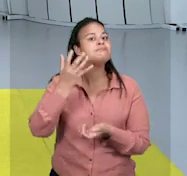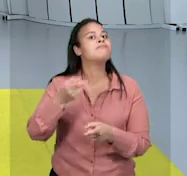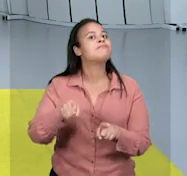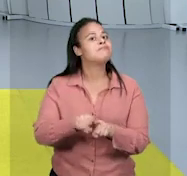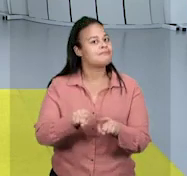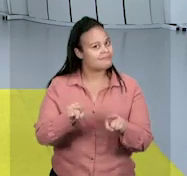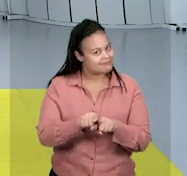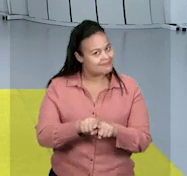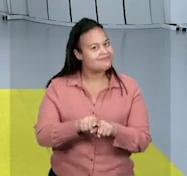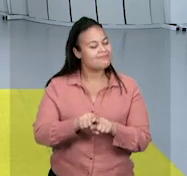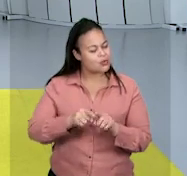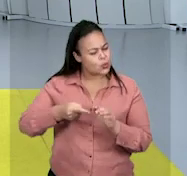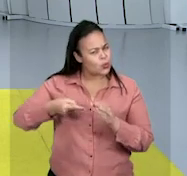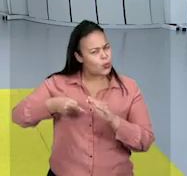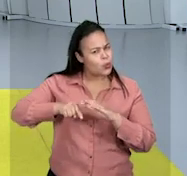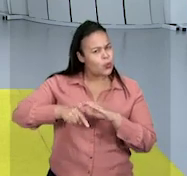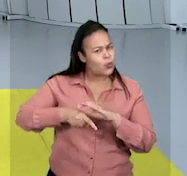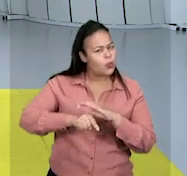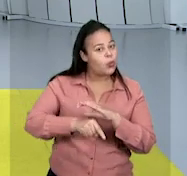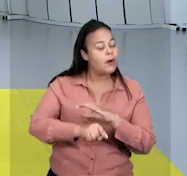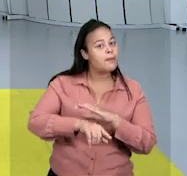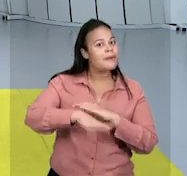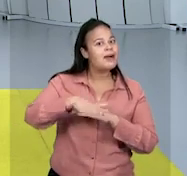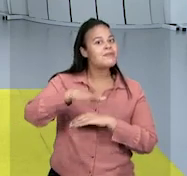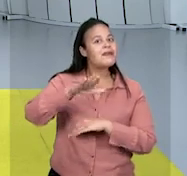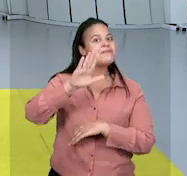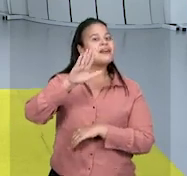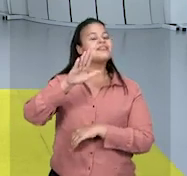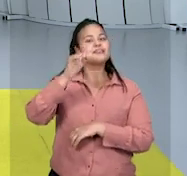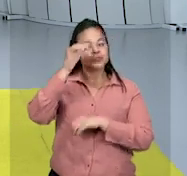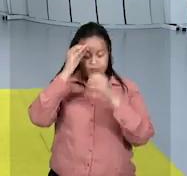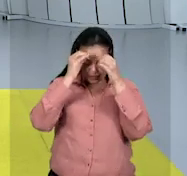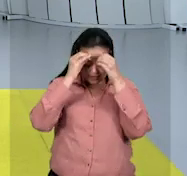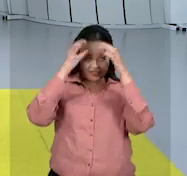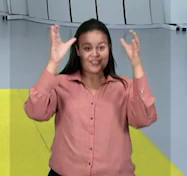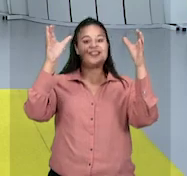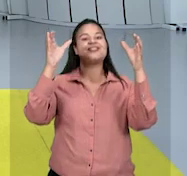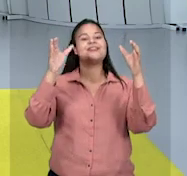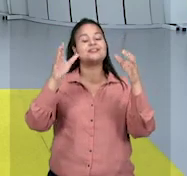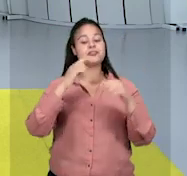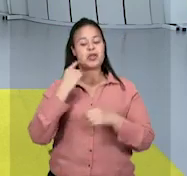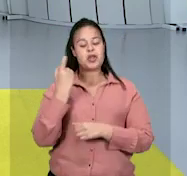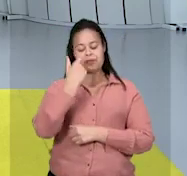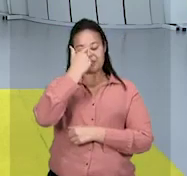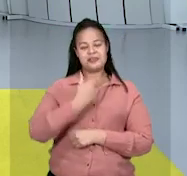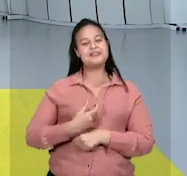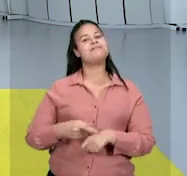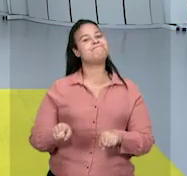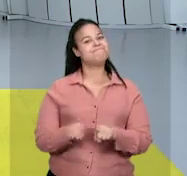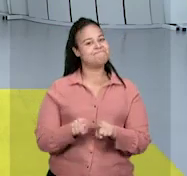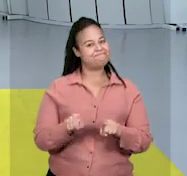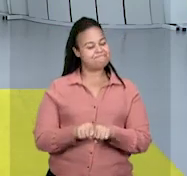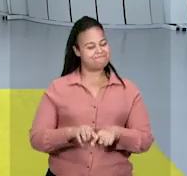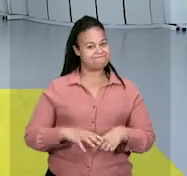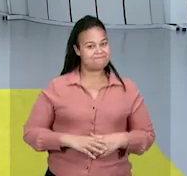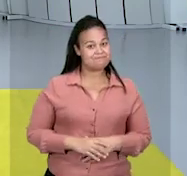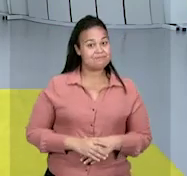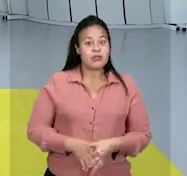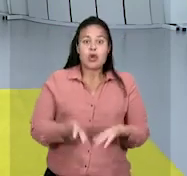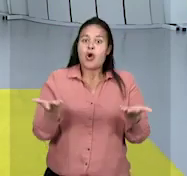sobretudo, aprofundando cada vez mais no conhecimento até de nós mesmos. E hoje, de uma maneira